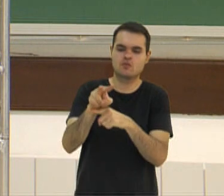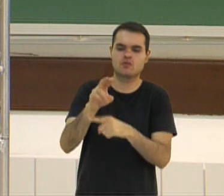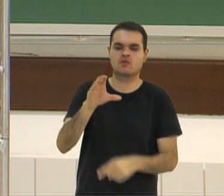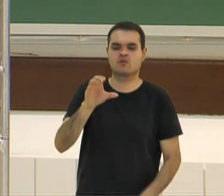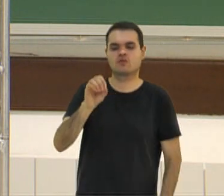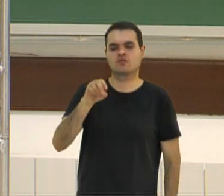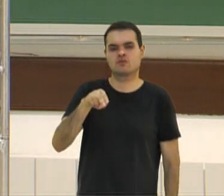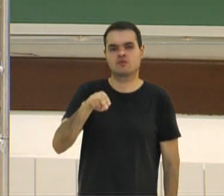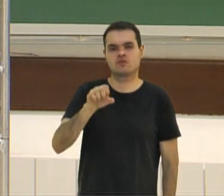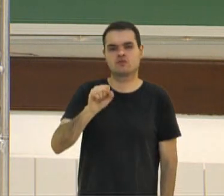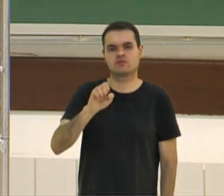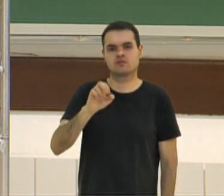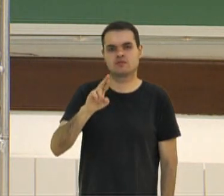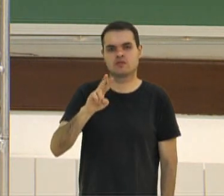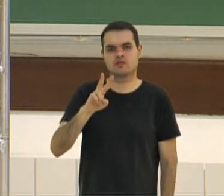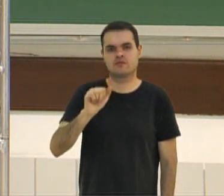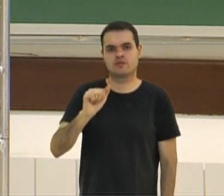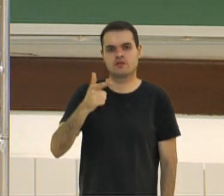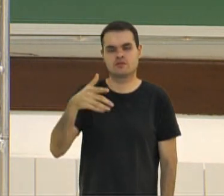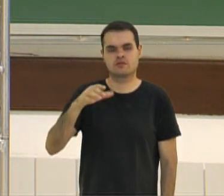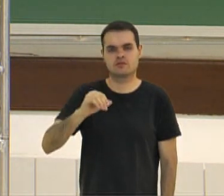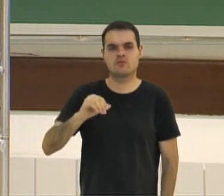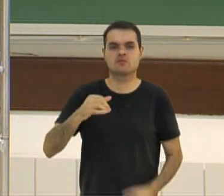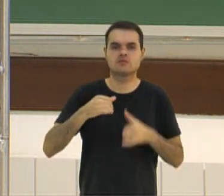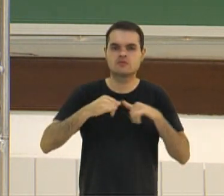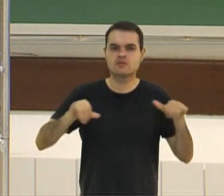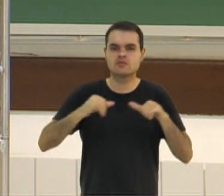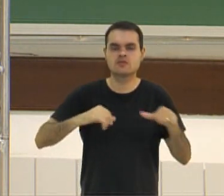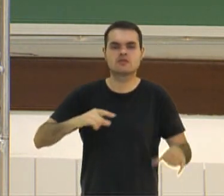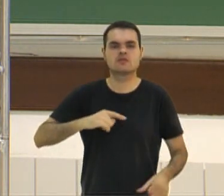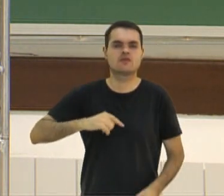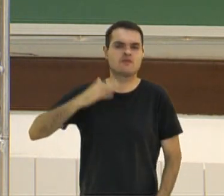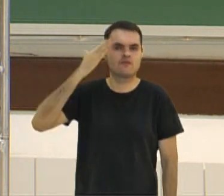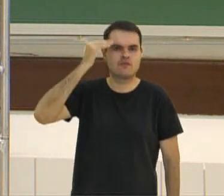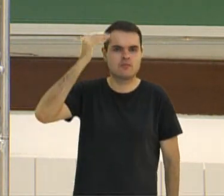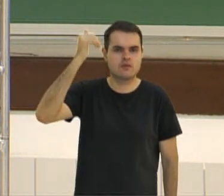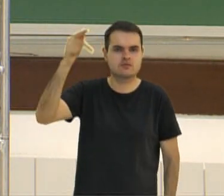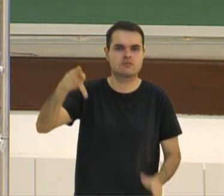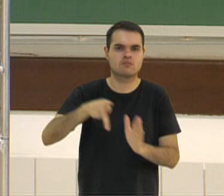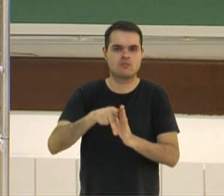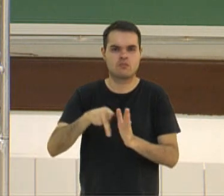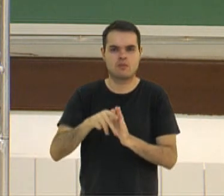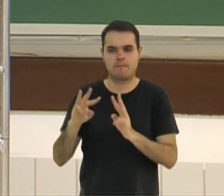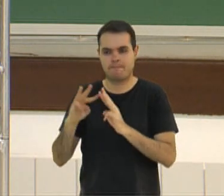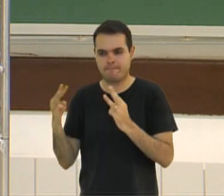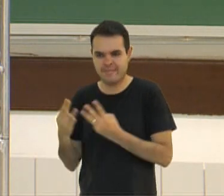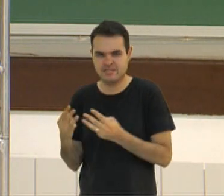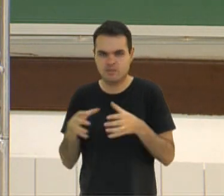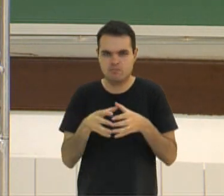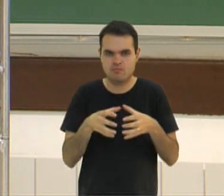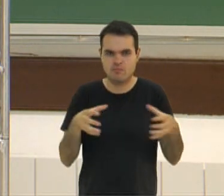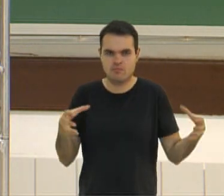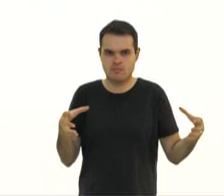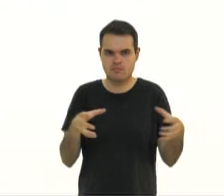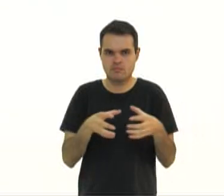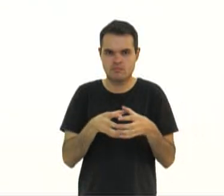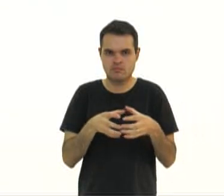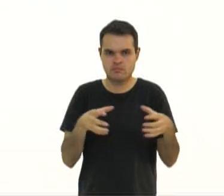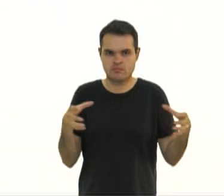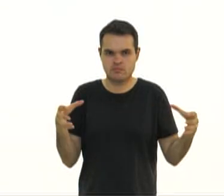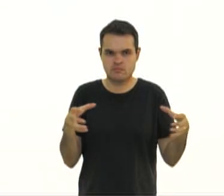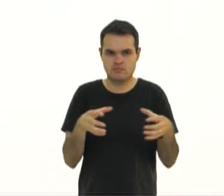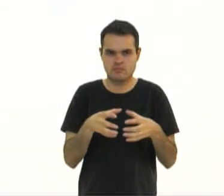Nossa aula é basicamente sobre isso. O que a gente tem aqui, né? Aqui eu tenho o famoso sistema massa-mola. E o sistema massa-mola, em um caso idealizado